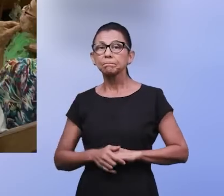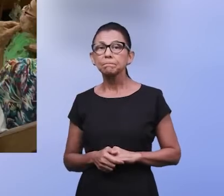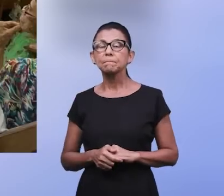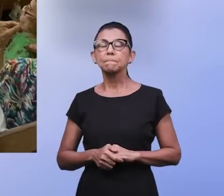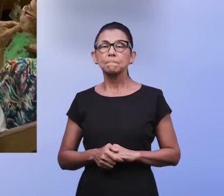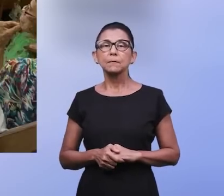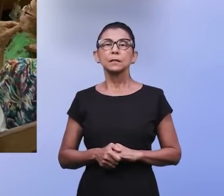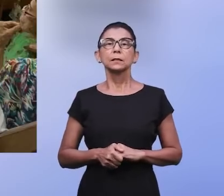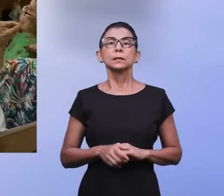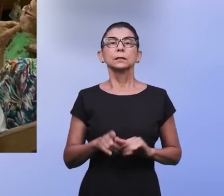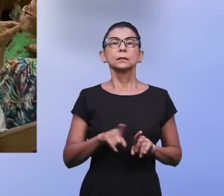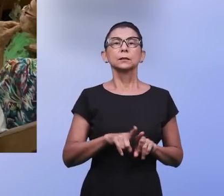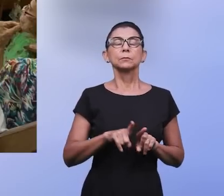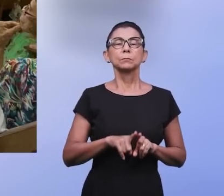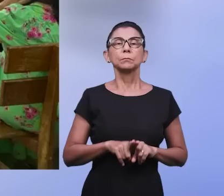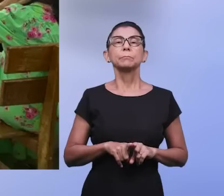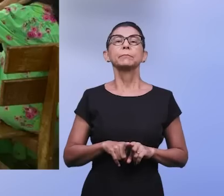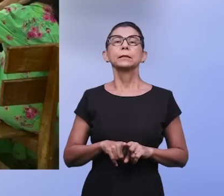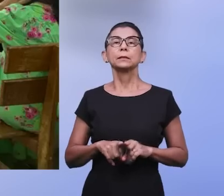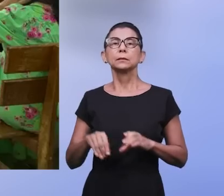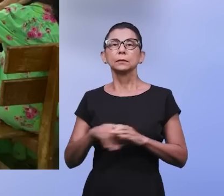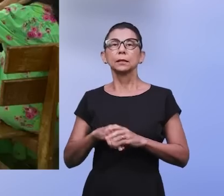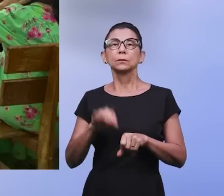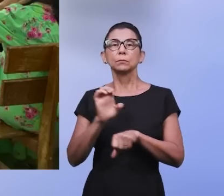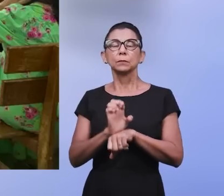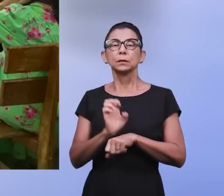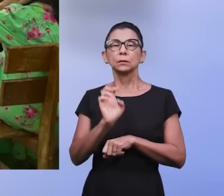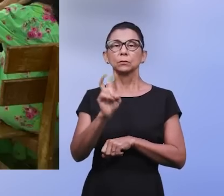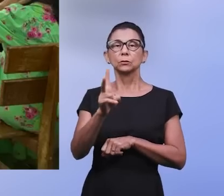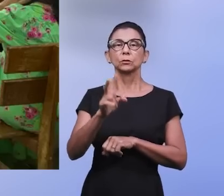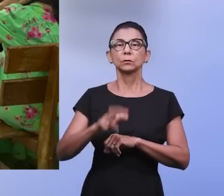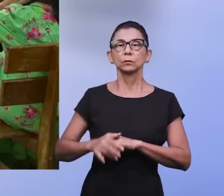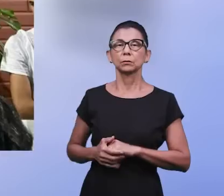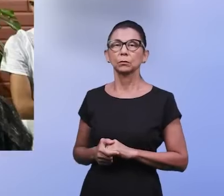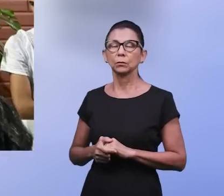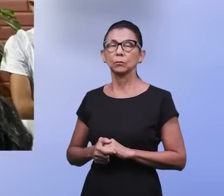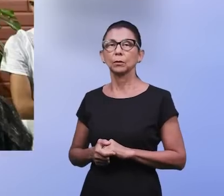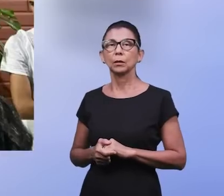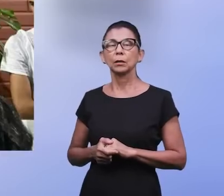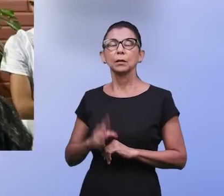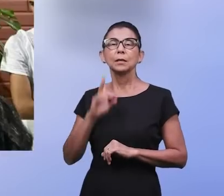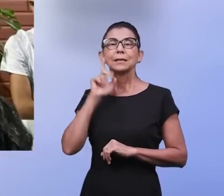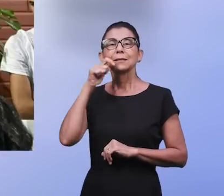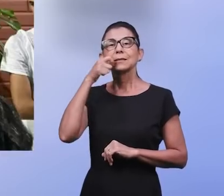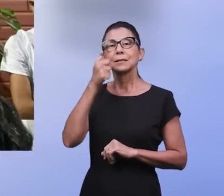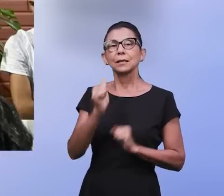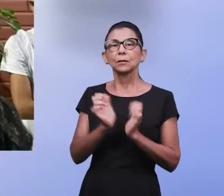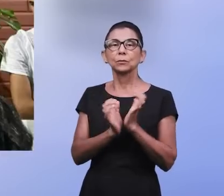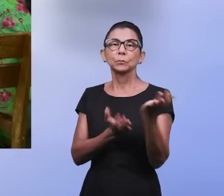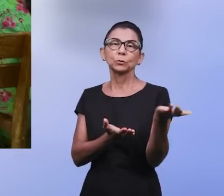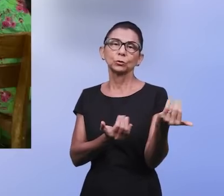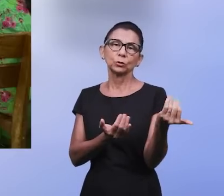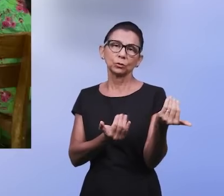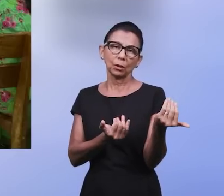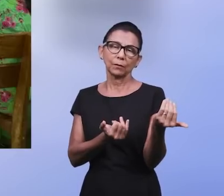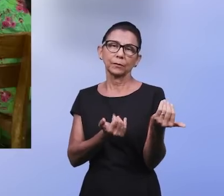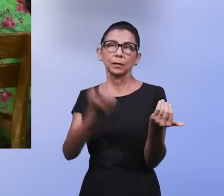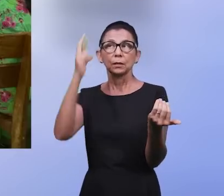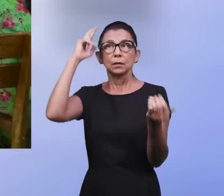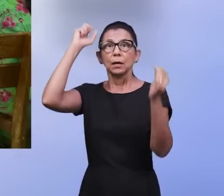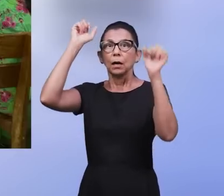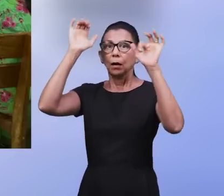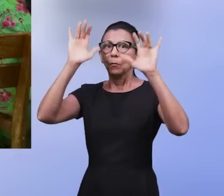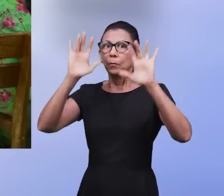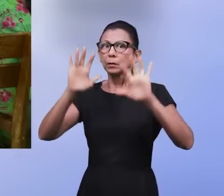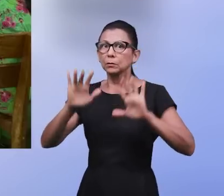Na ICM da Pedreira, em Minas Gerais, do pastor Miguel, foi realizada uma ceia com os jovens, onde o Senhor abençoou a